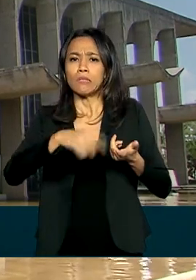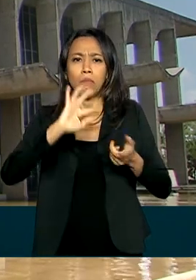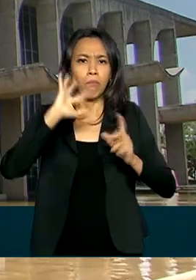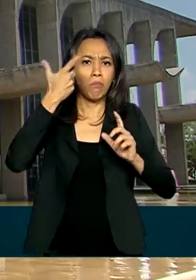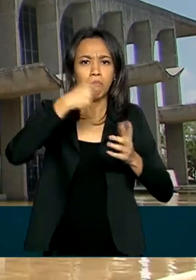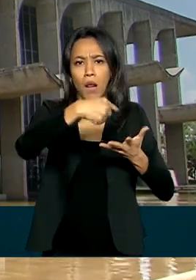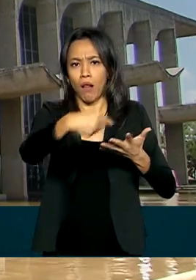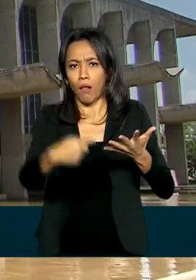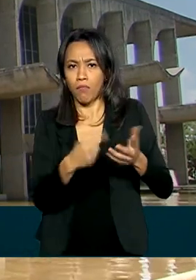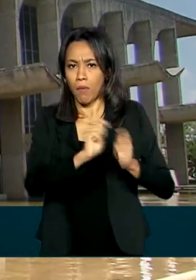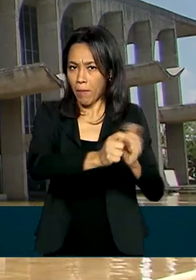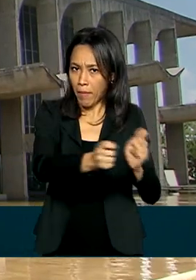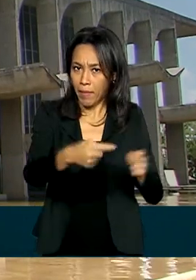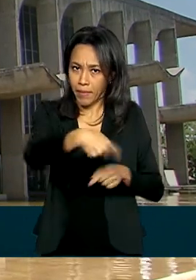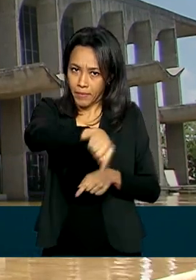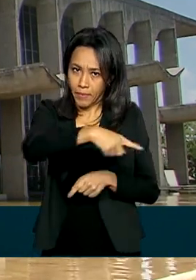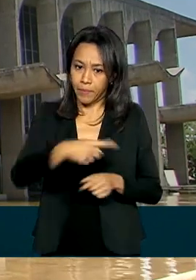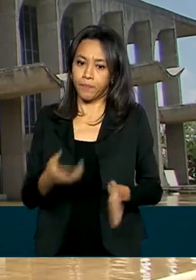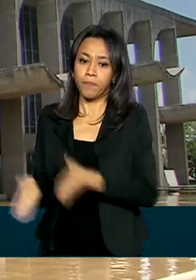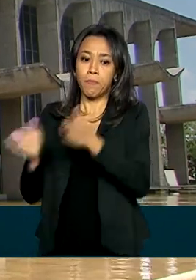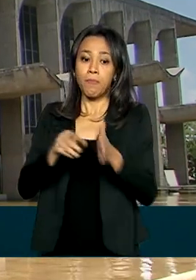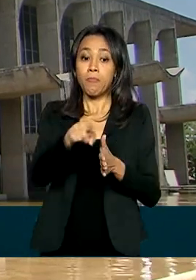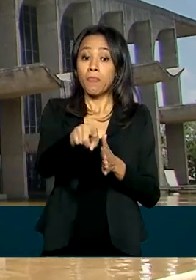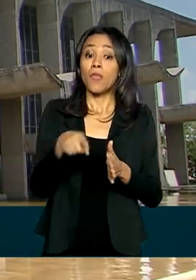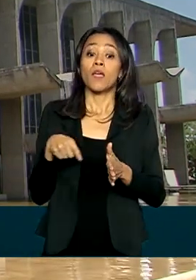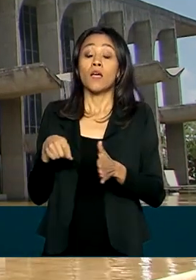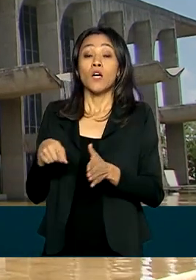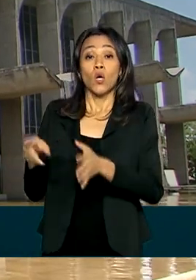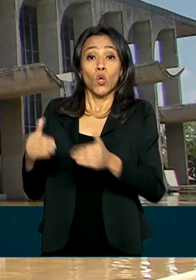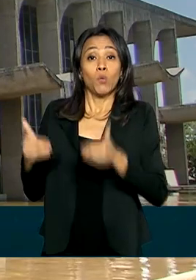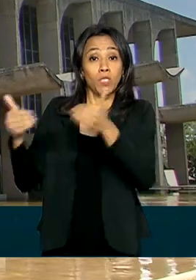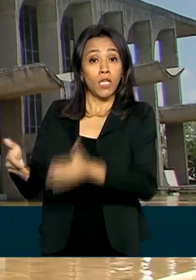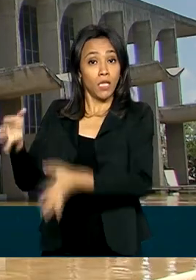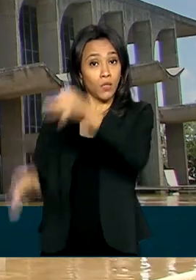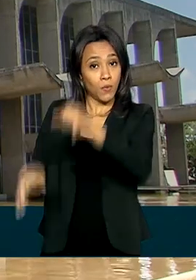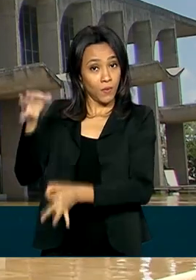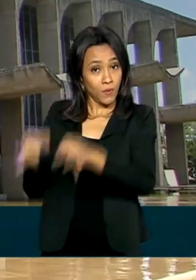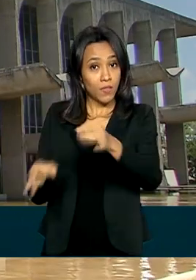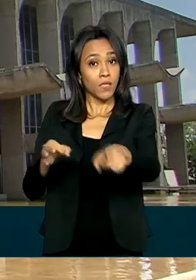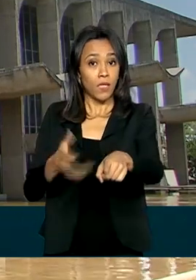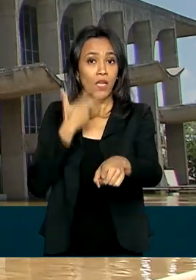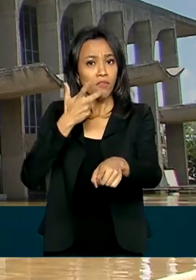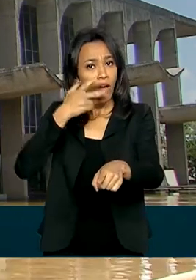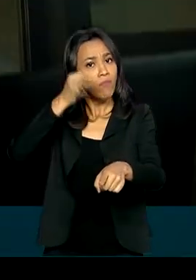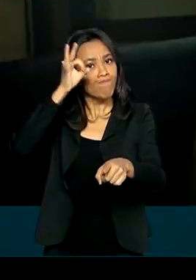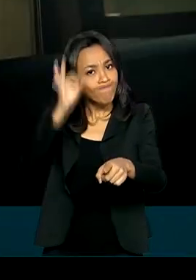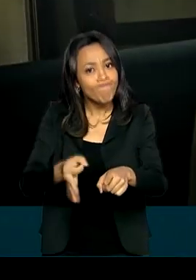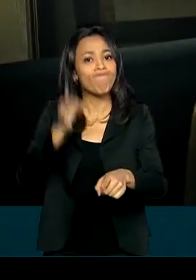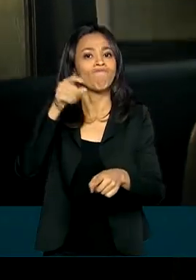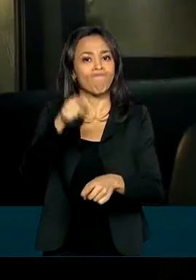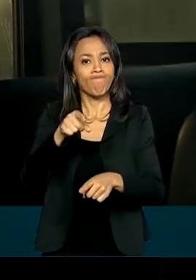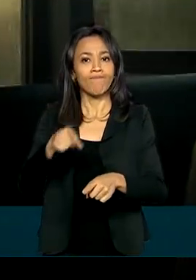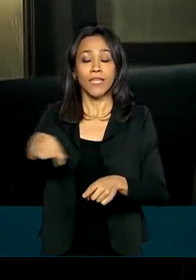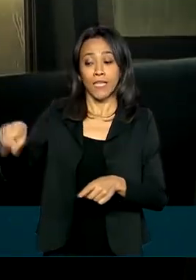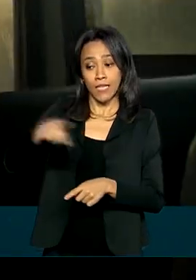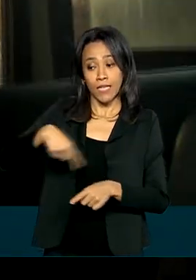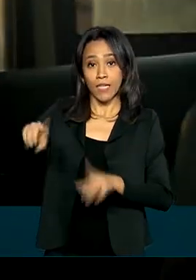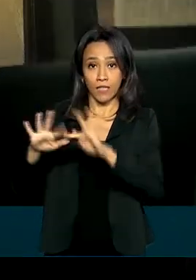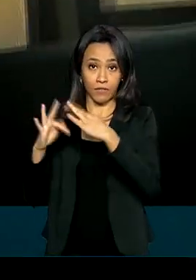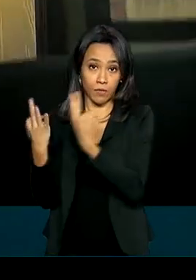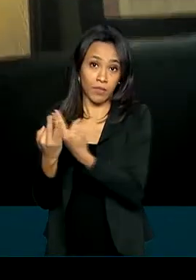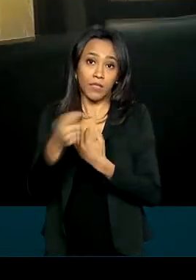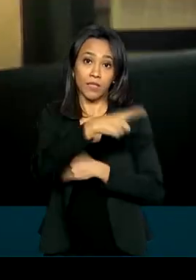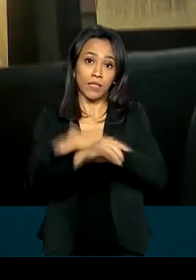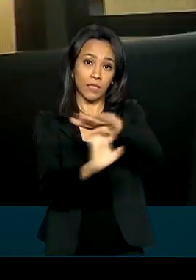do Consumidor, a Senacom, do Ministério da Justiça, recomenda exatamente isso. Que consumidores e